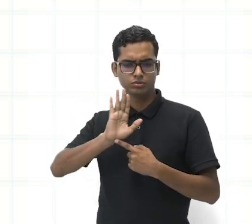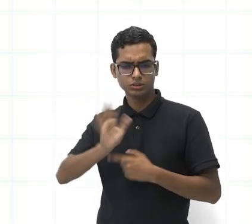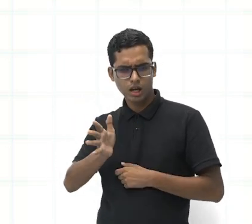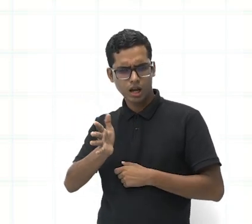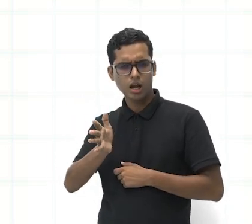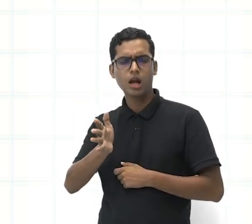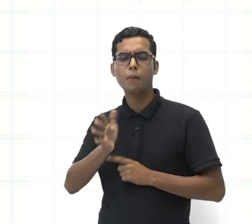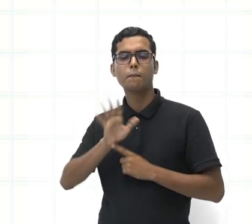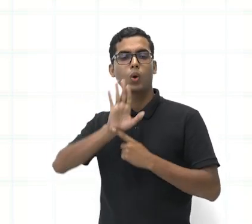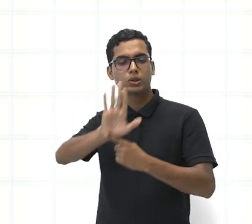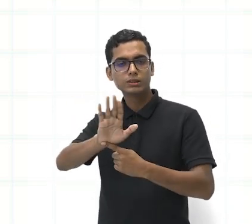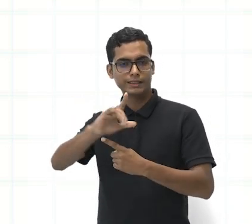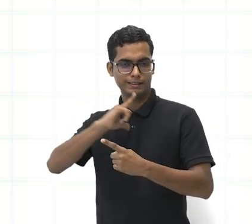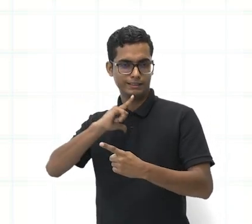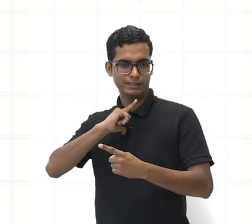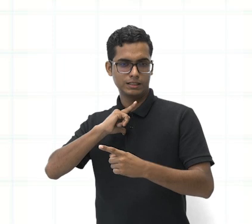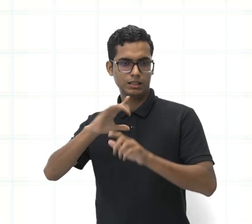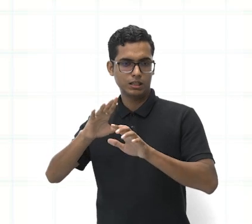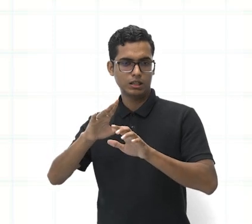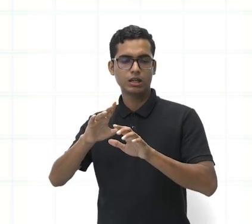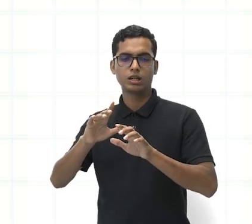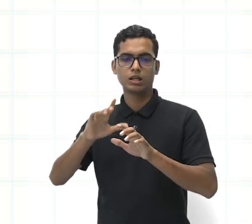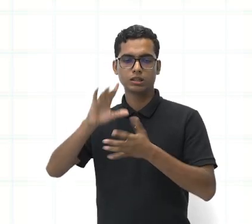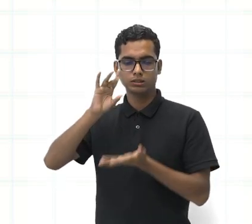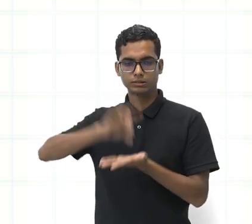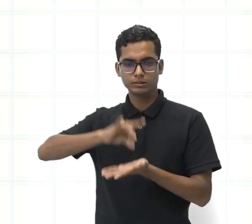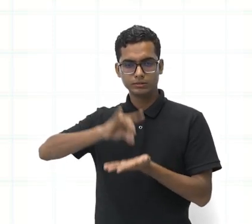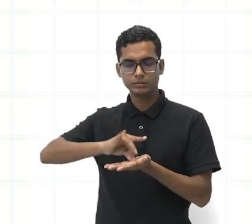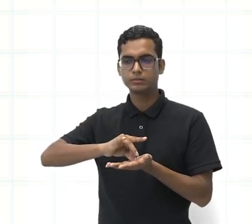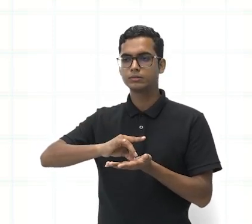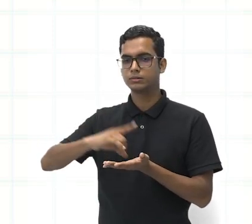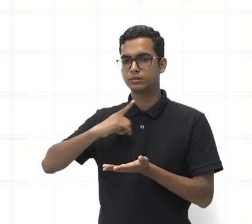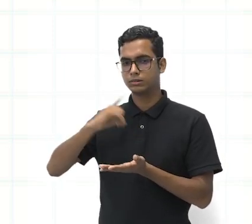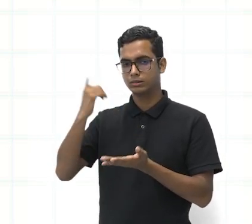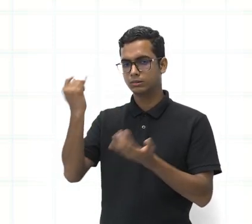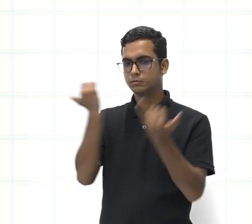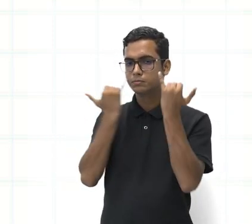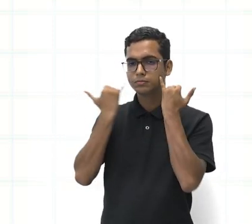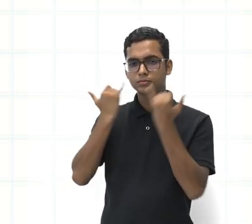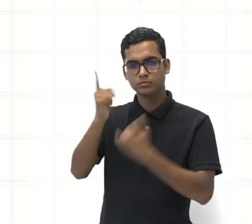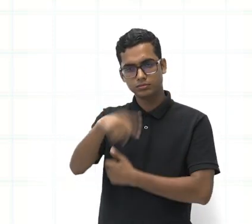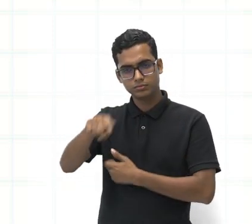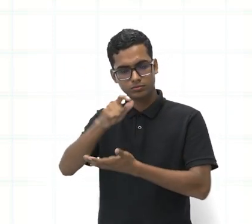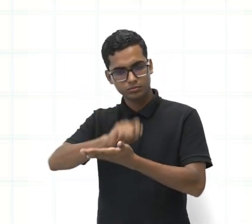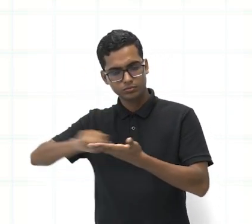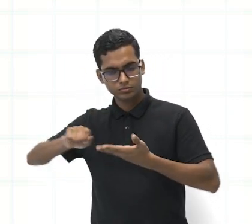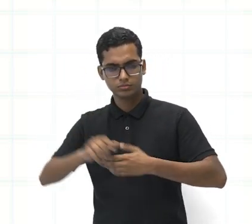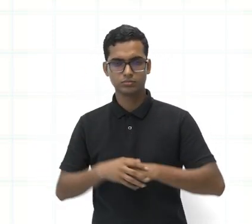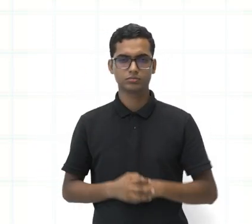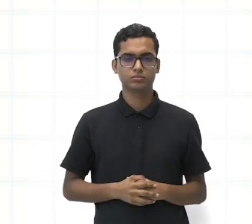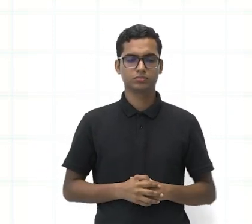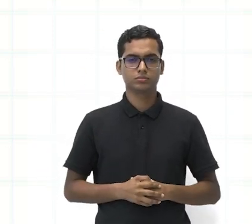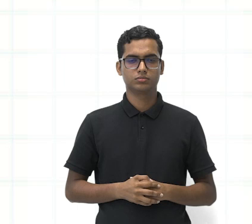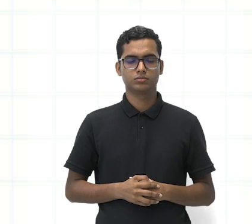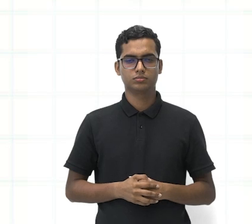algo, tá certo? Então aqui uma informação, né, que é para vocês anotarem aí.